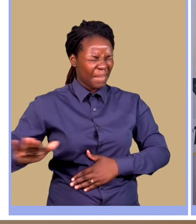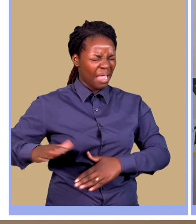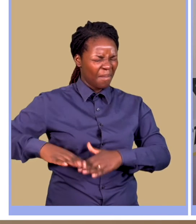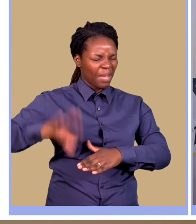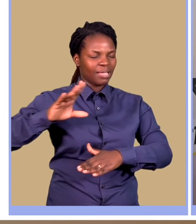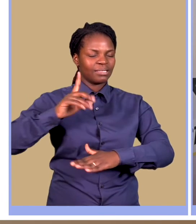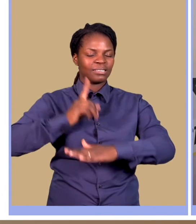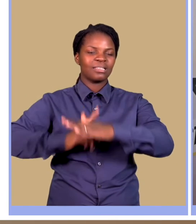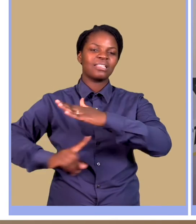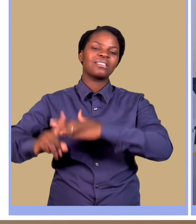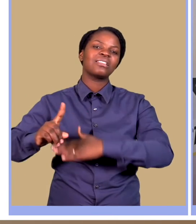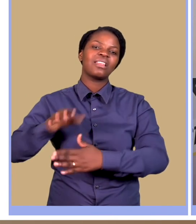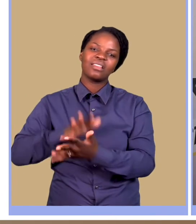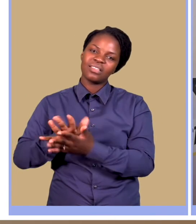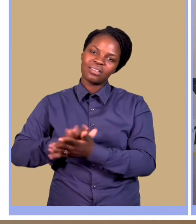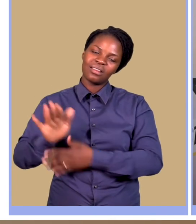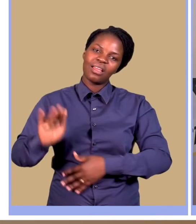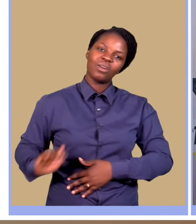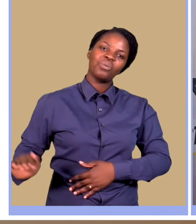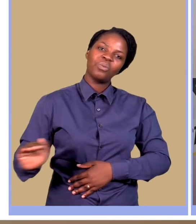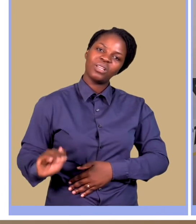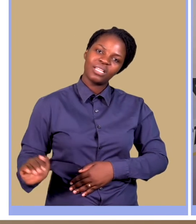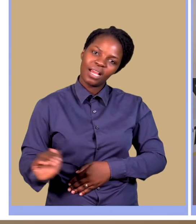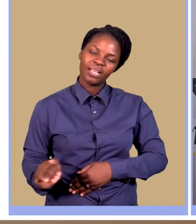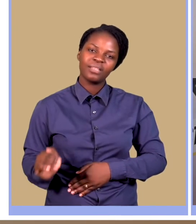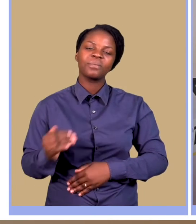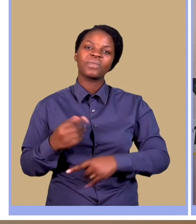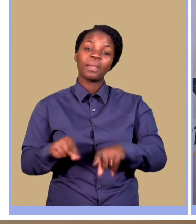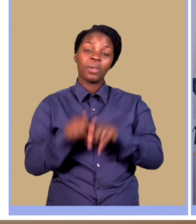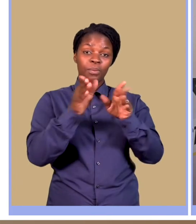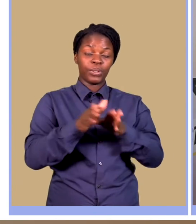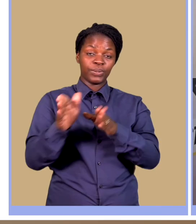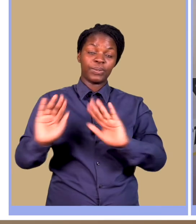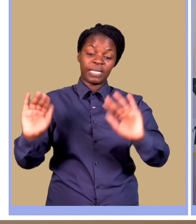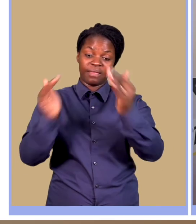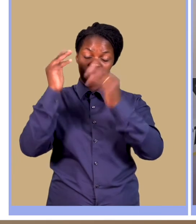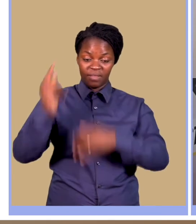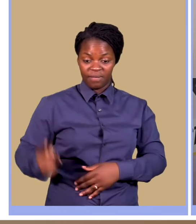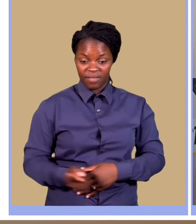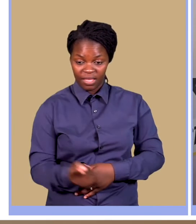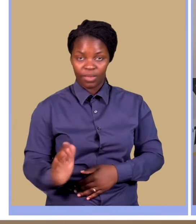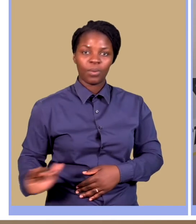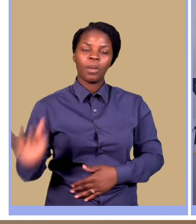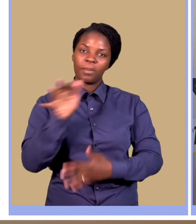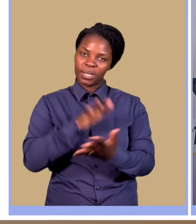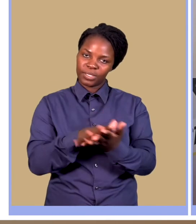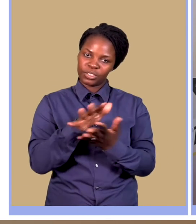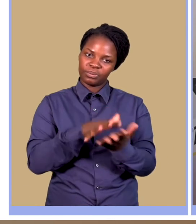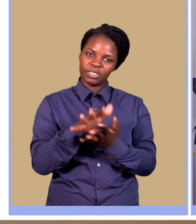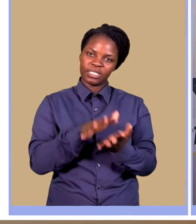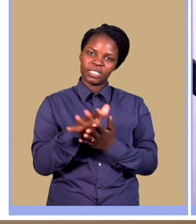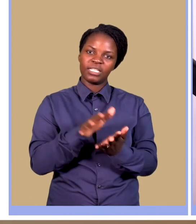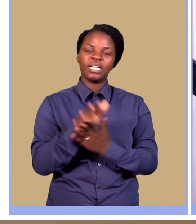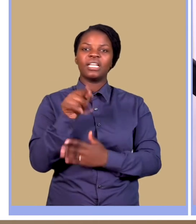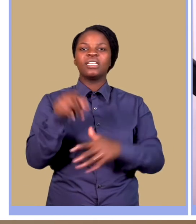moradores desses bairros para trazer essa consciência de não sujar a cidade, mas não se esqueçam, incluam pessoas